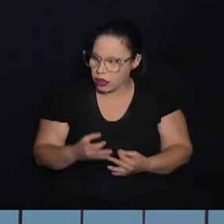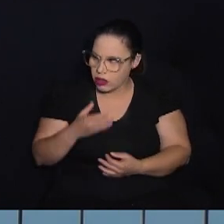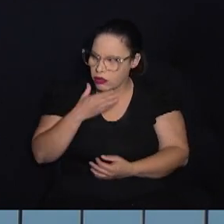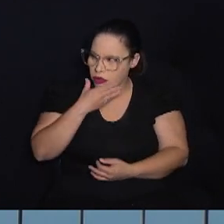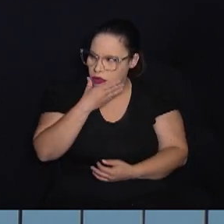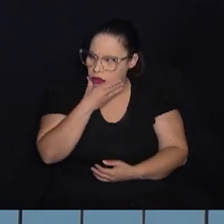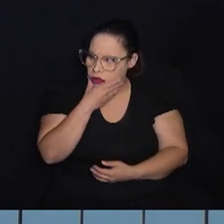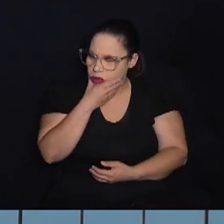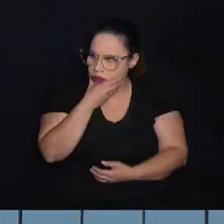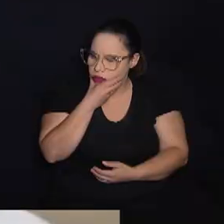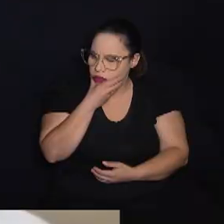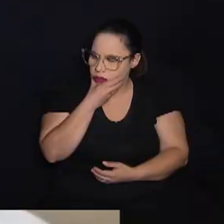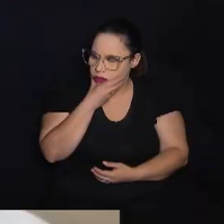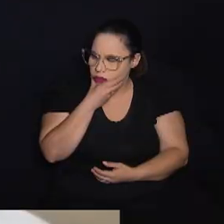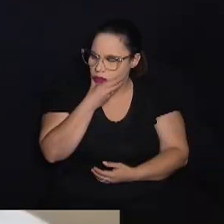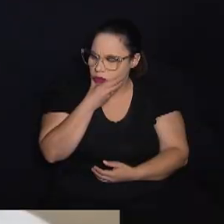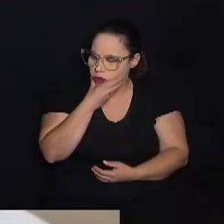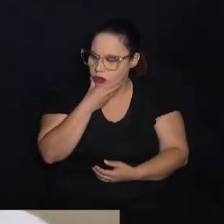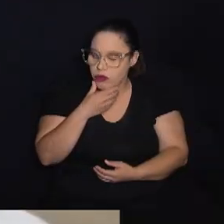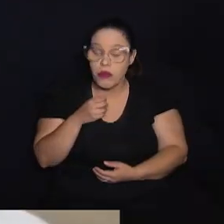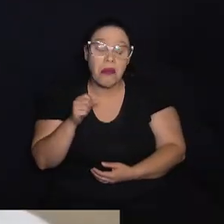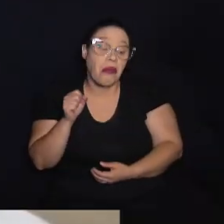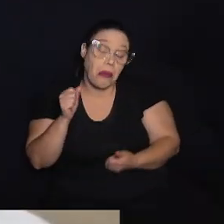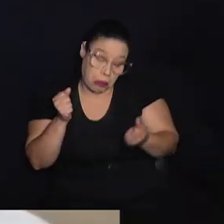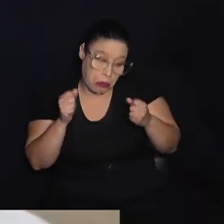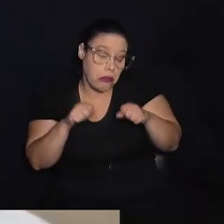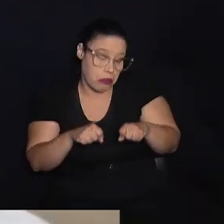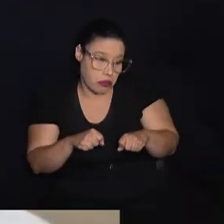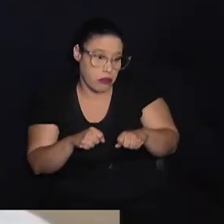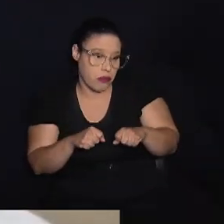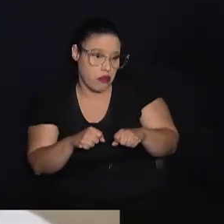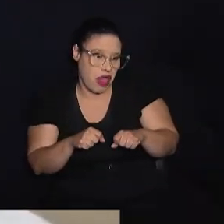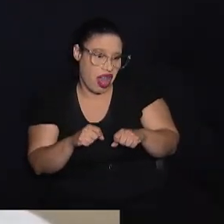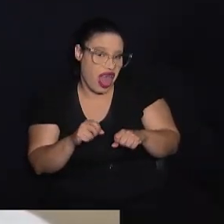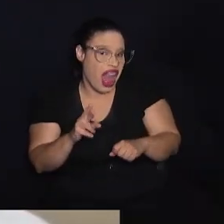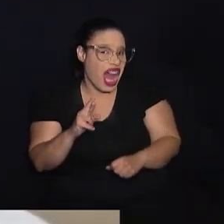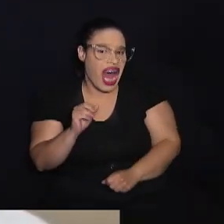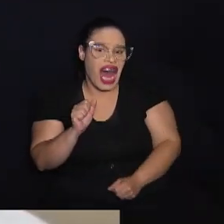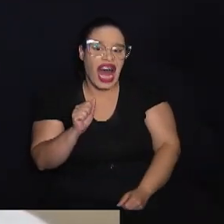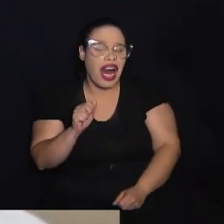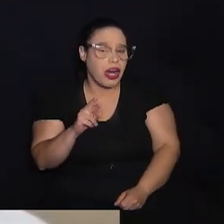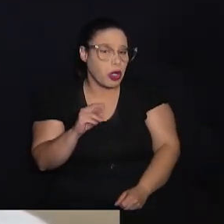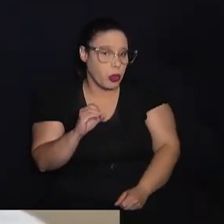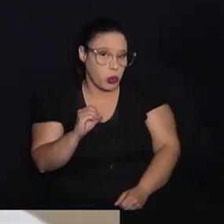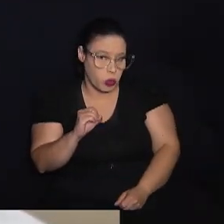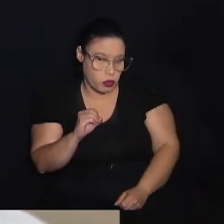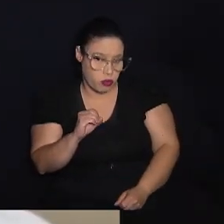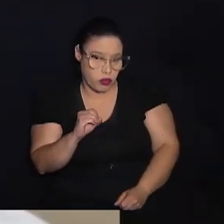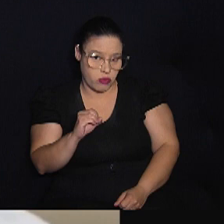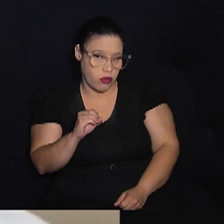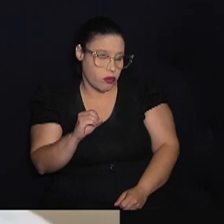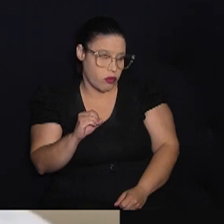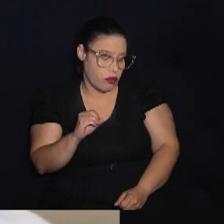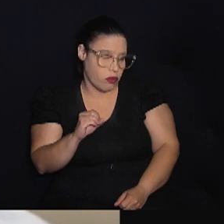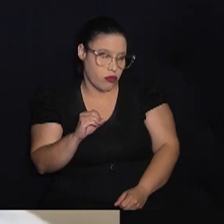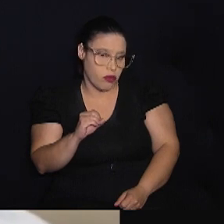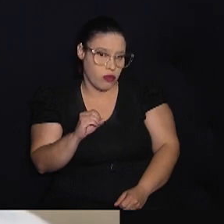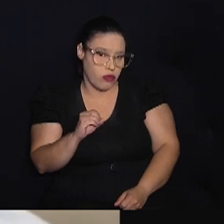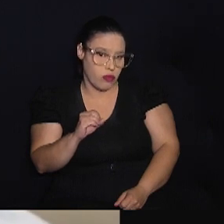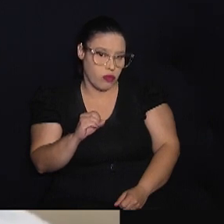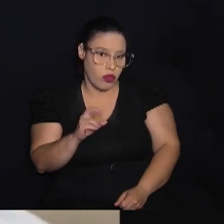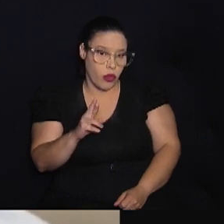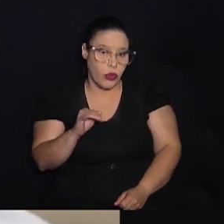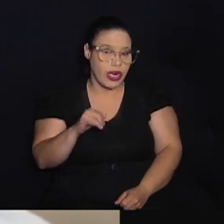É possível, mas é muito raro, tá? Tá? Então, tem pessoas que têm infecções de urinar